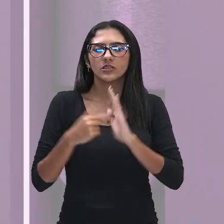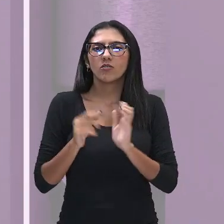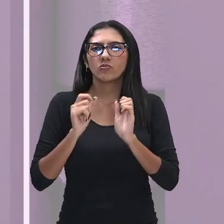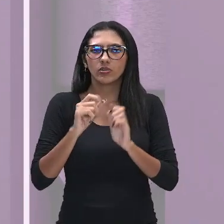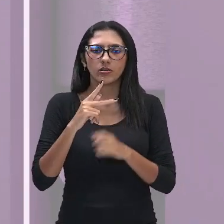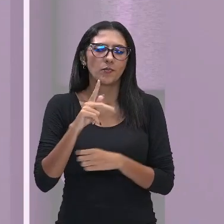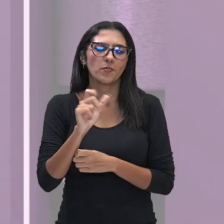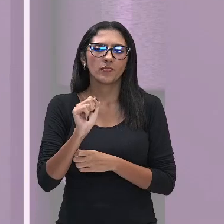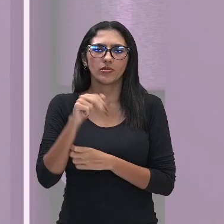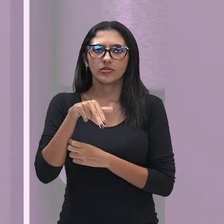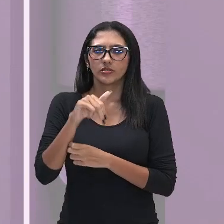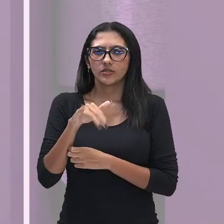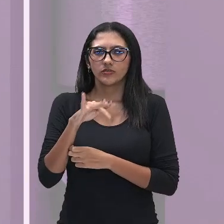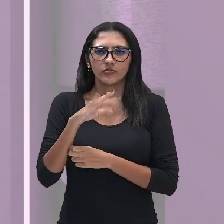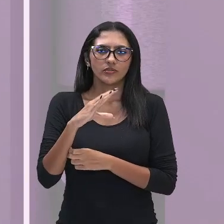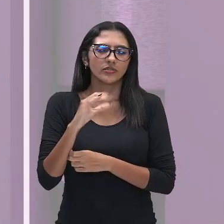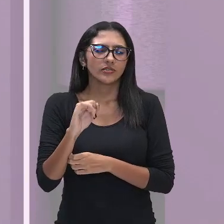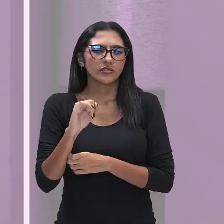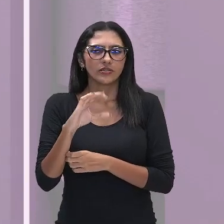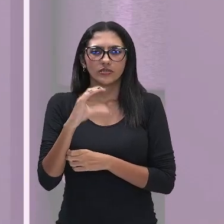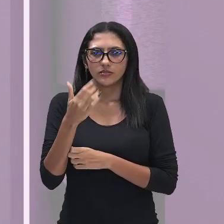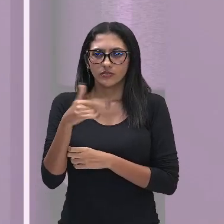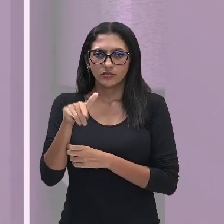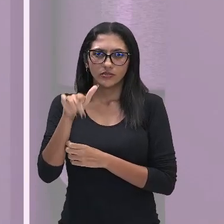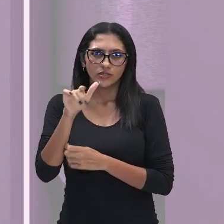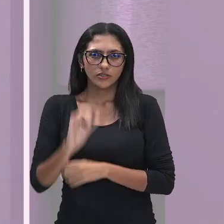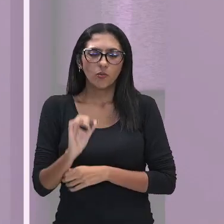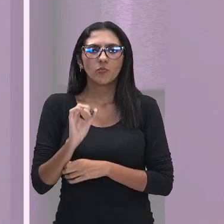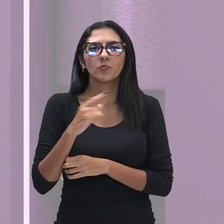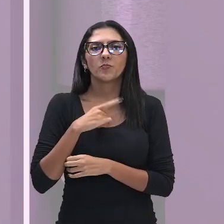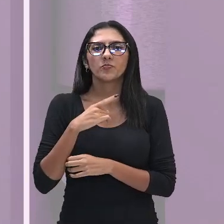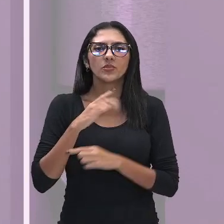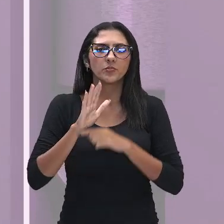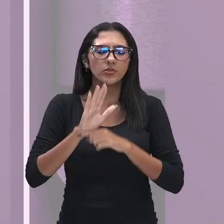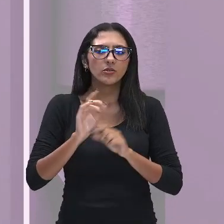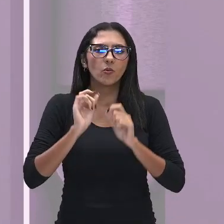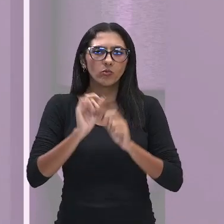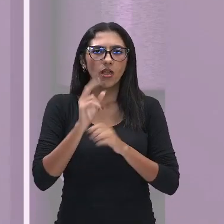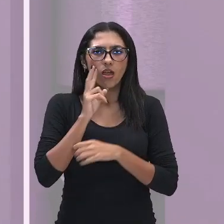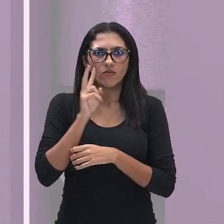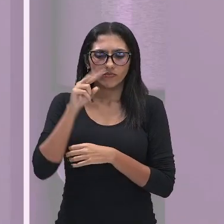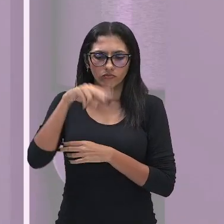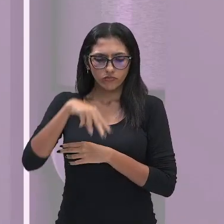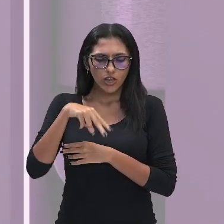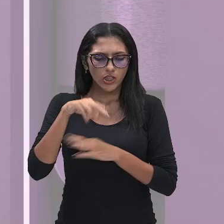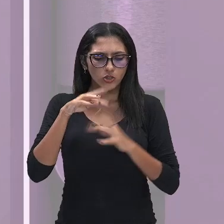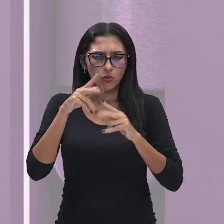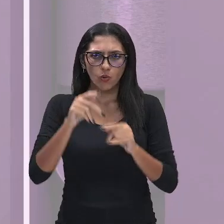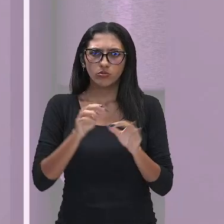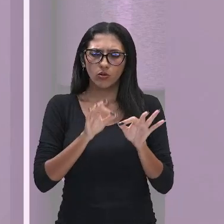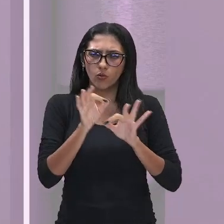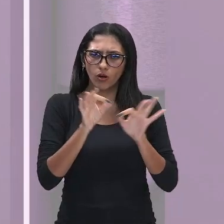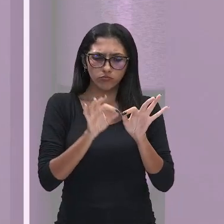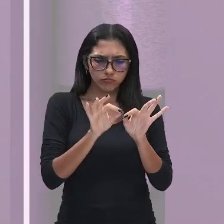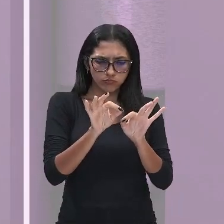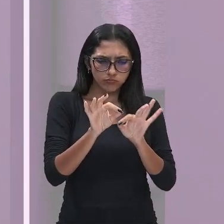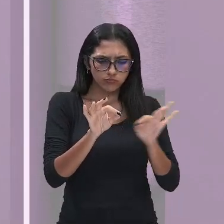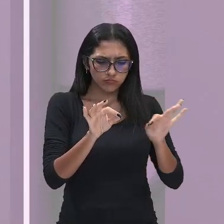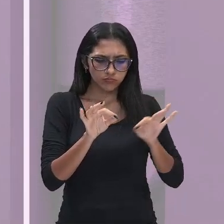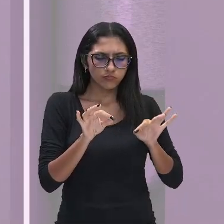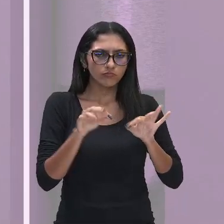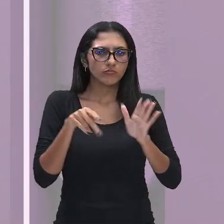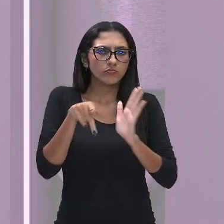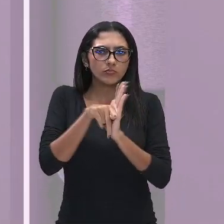planificação. Tá? Ou seja, você está ali mostrando quais são os elementos que estão formando aquela caixa